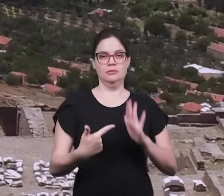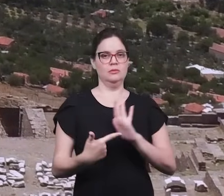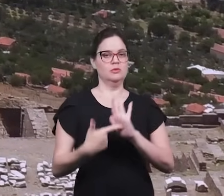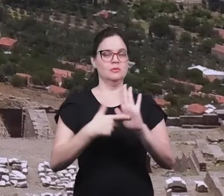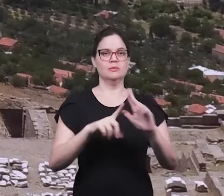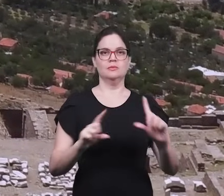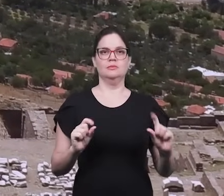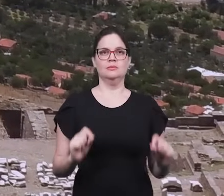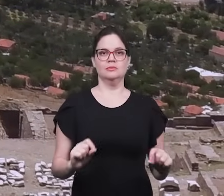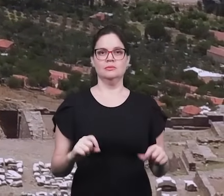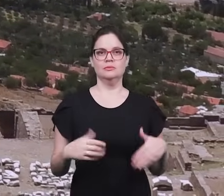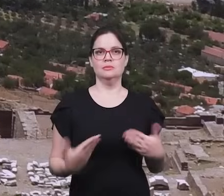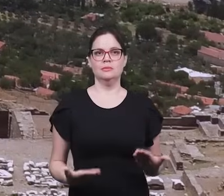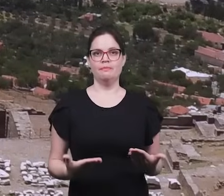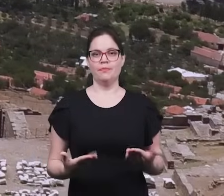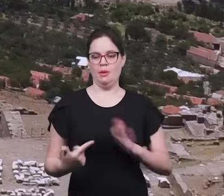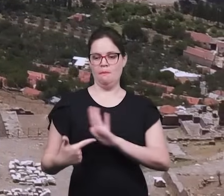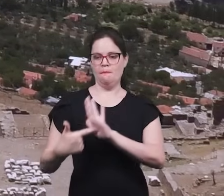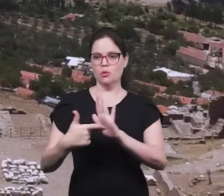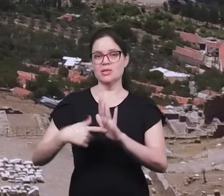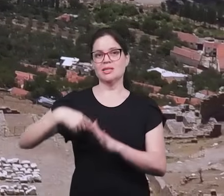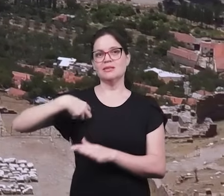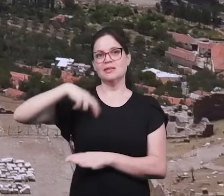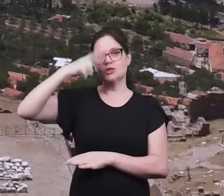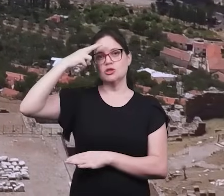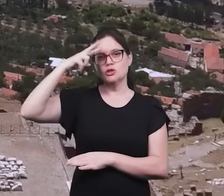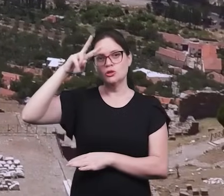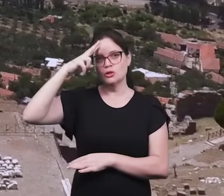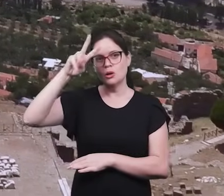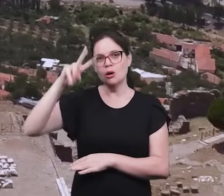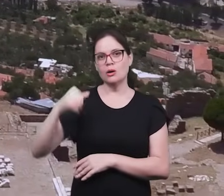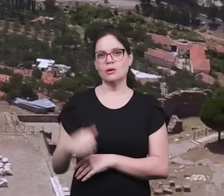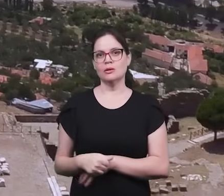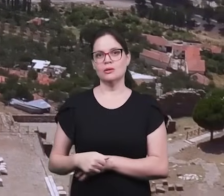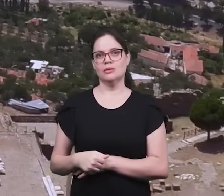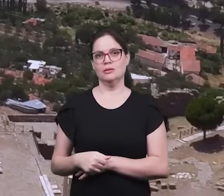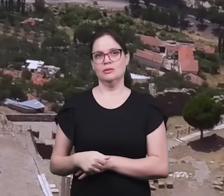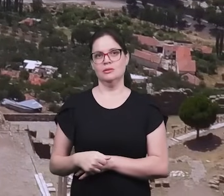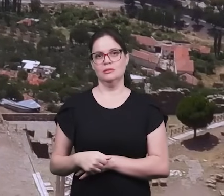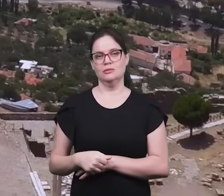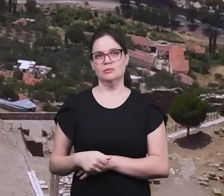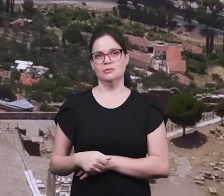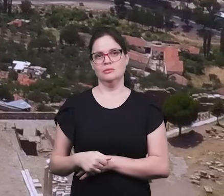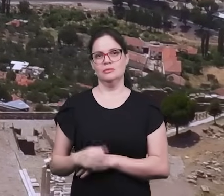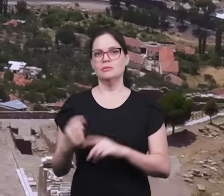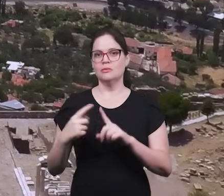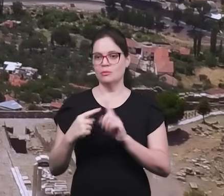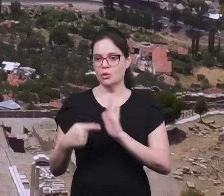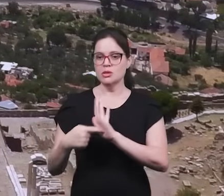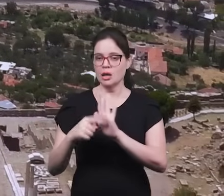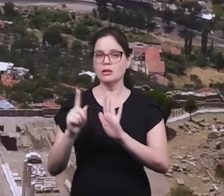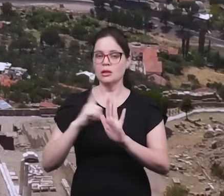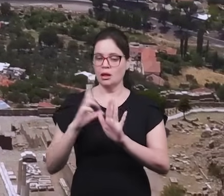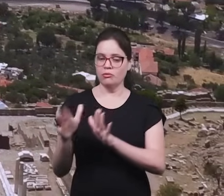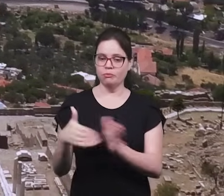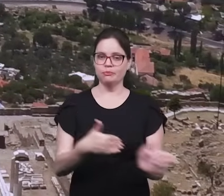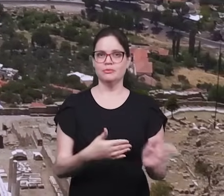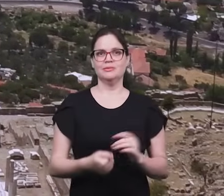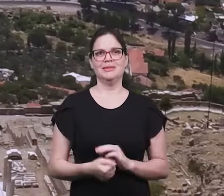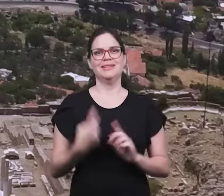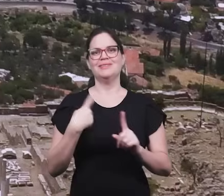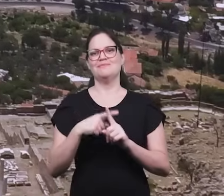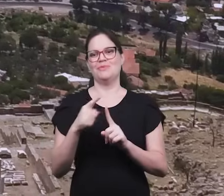vai? Então, nós estamos mostrando o lado histórico para onde está indo.